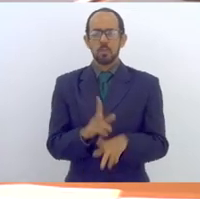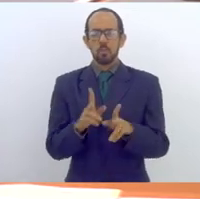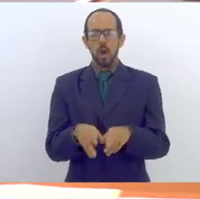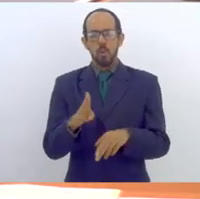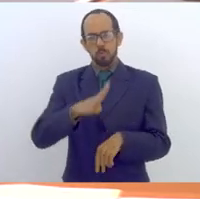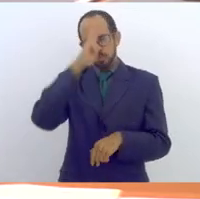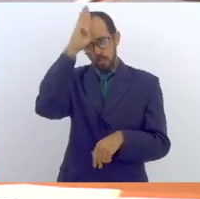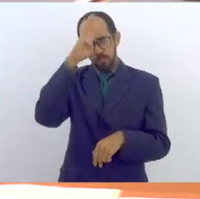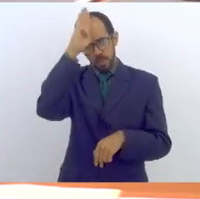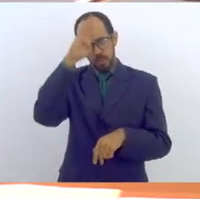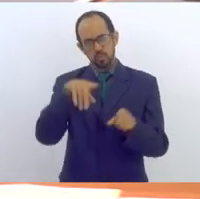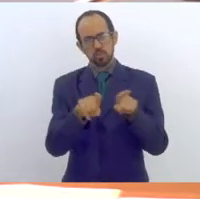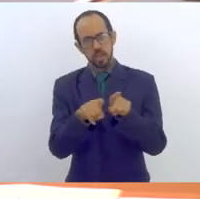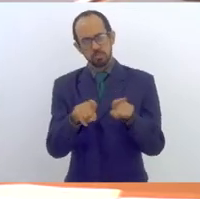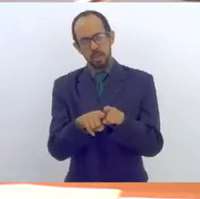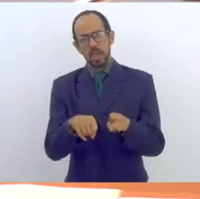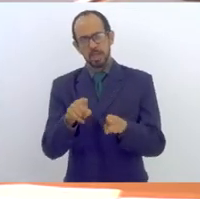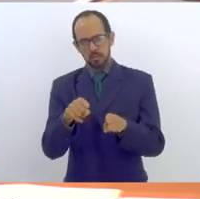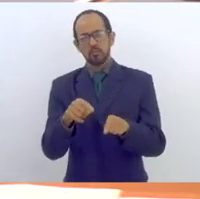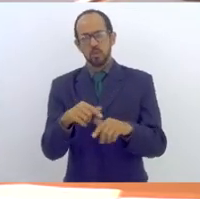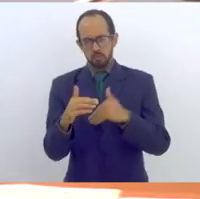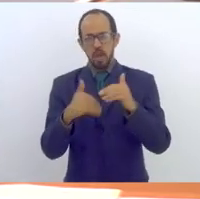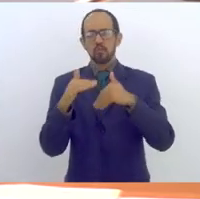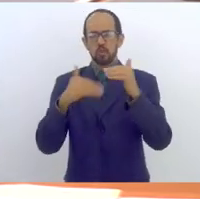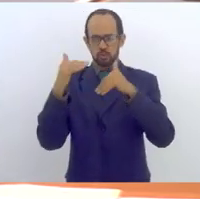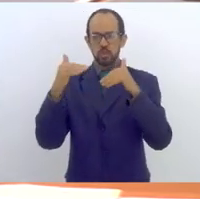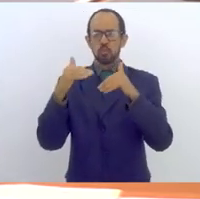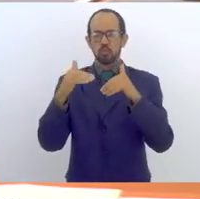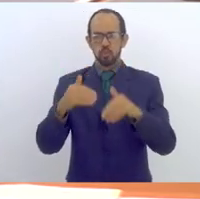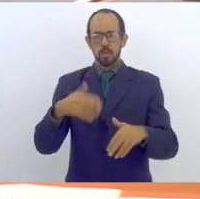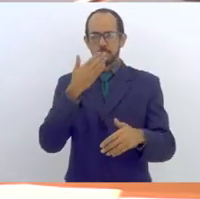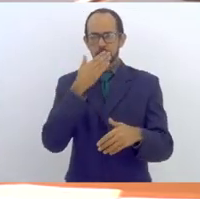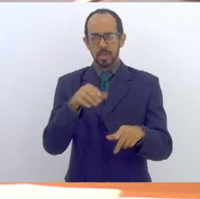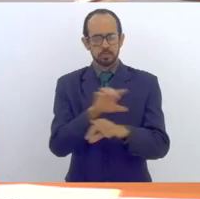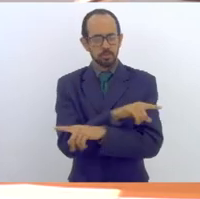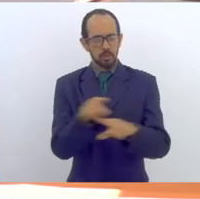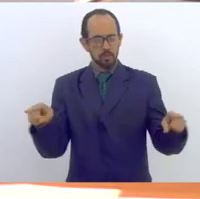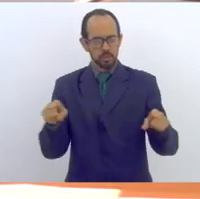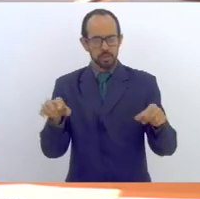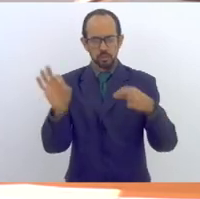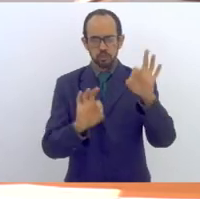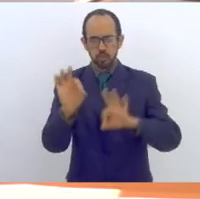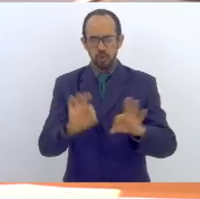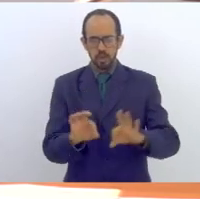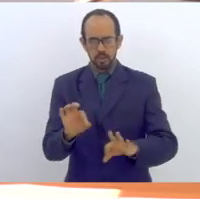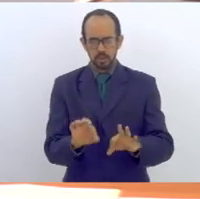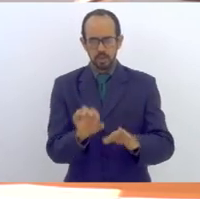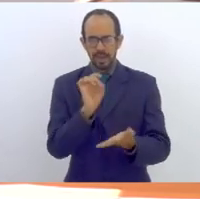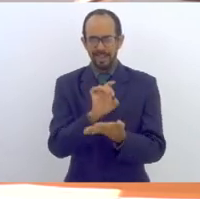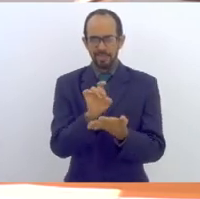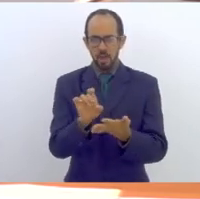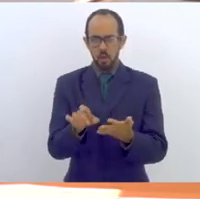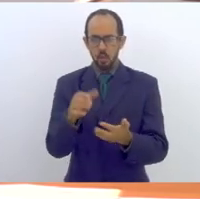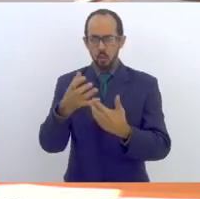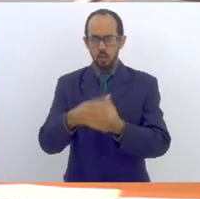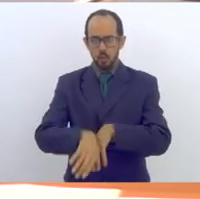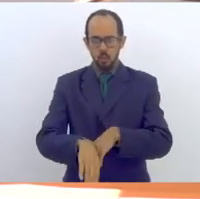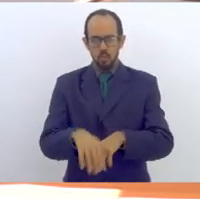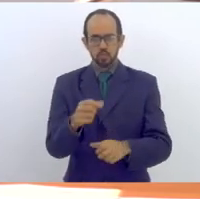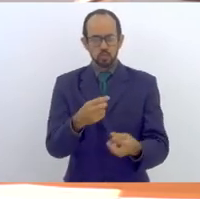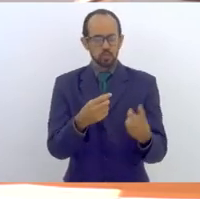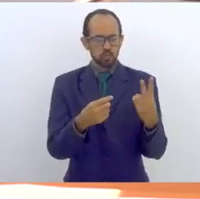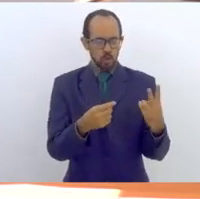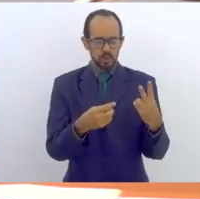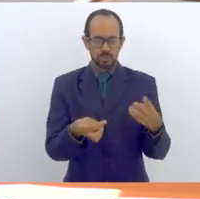Bombeiros é um grande caminho e aí peço que o senhor já se Organize em cada concurso estabeleçam duas pessoas